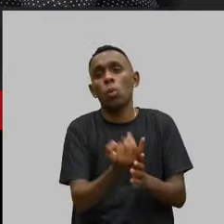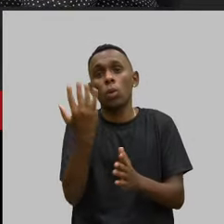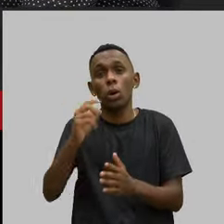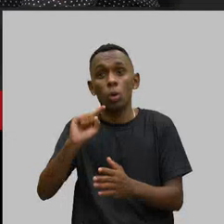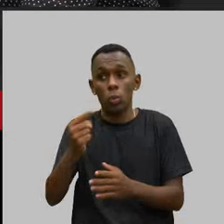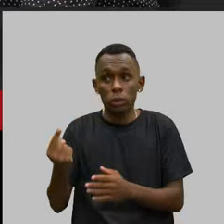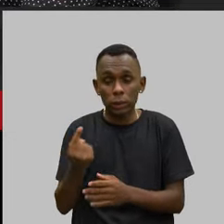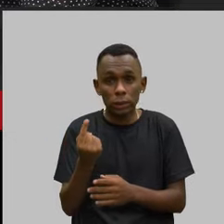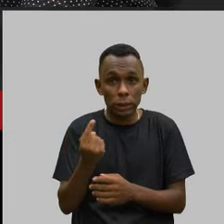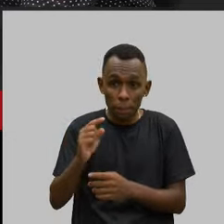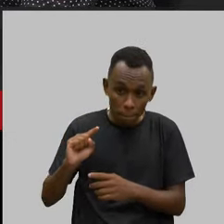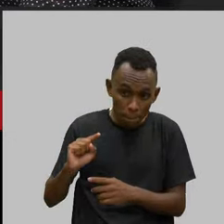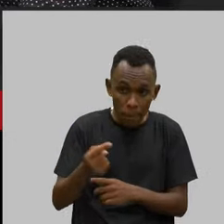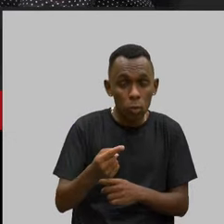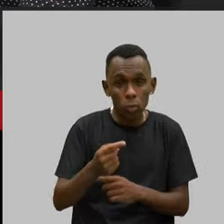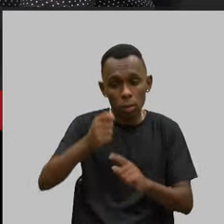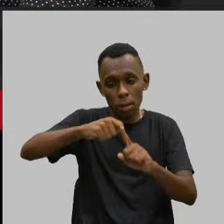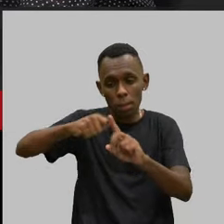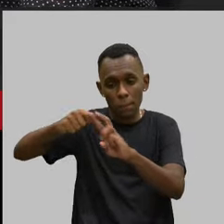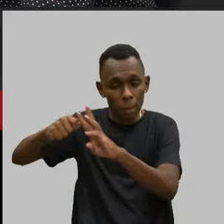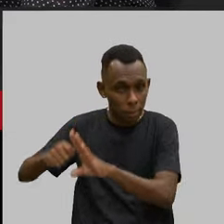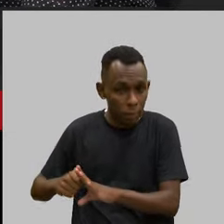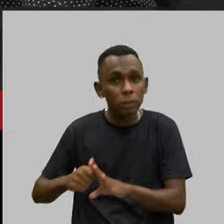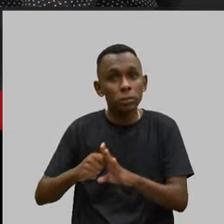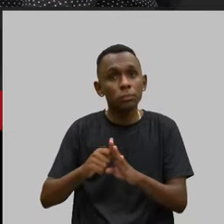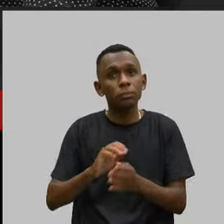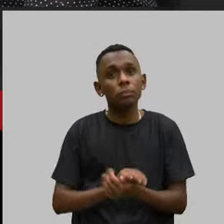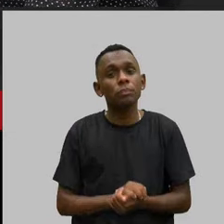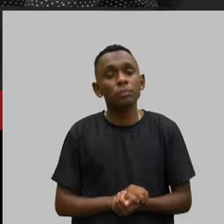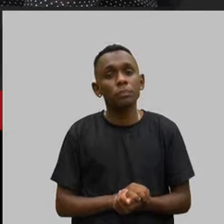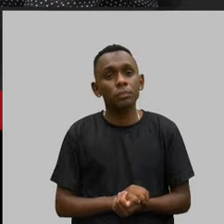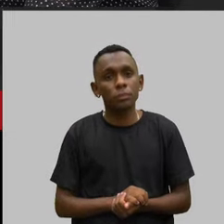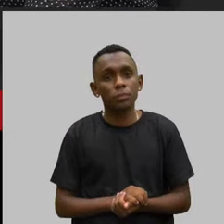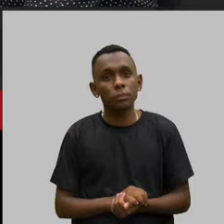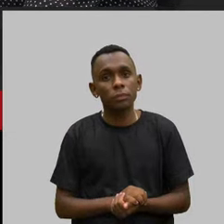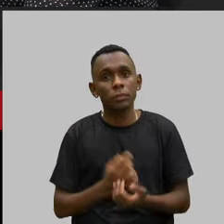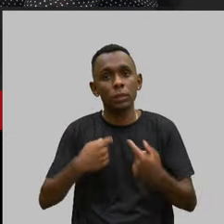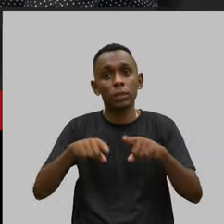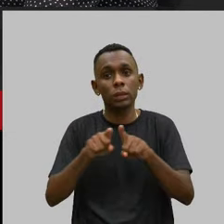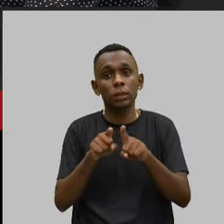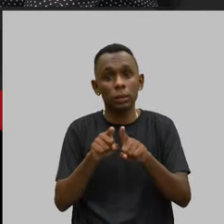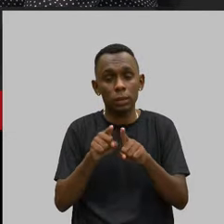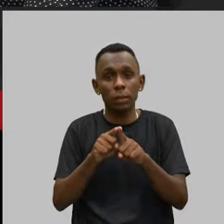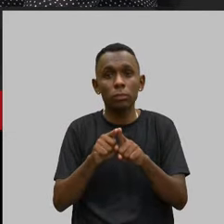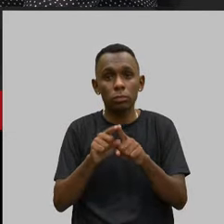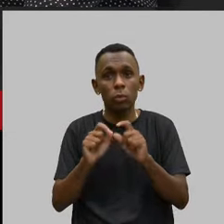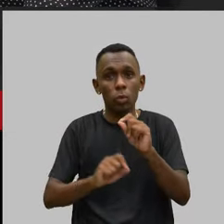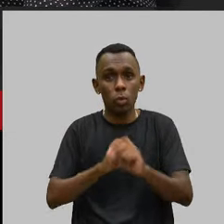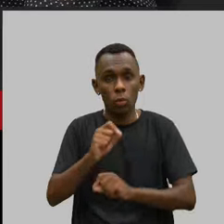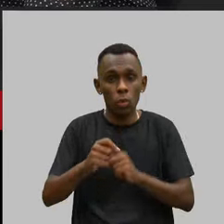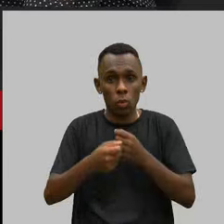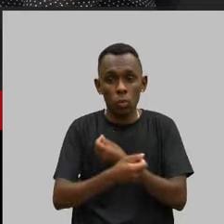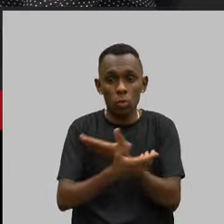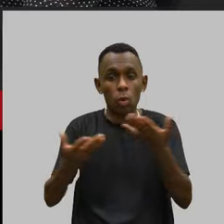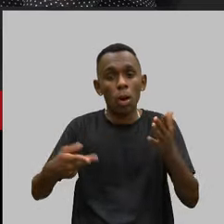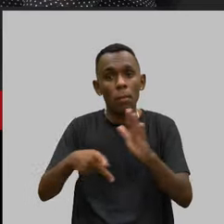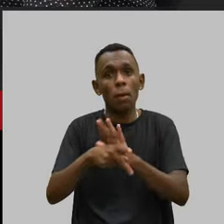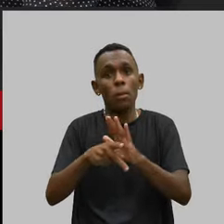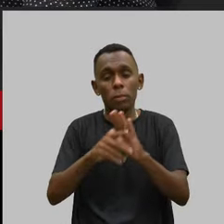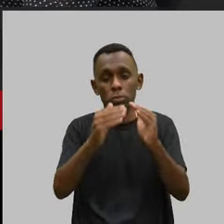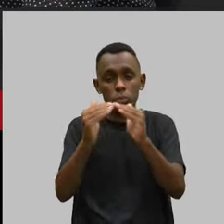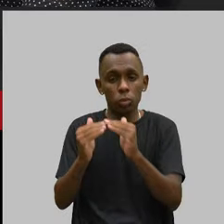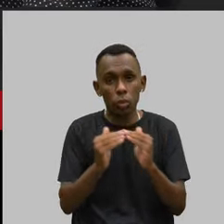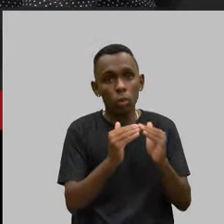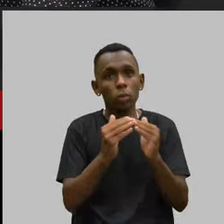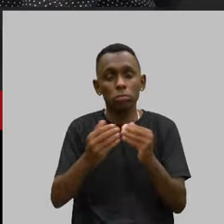significa com uma arrecadação de r$ 32.000 anual a gente teve a implantação do compartilhamento de imóveis dando continuidade a